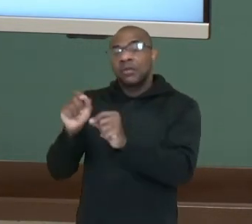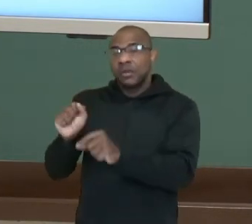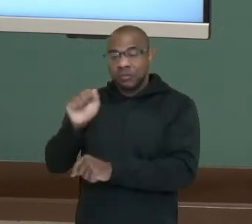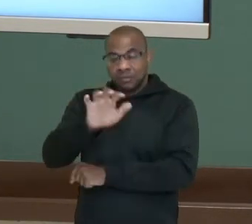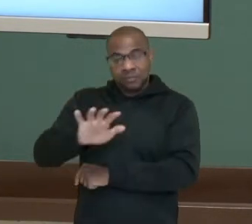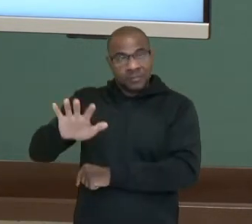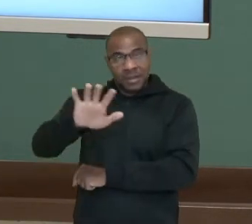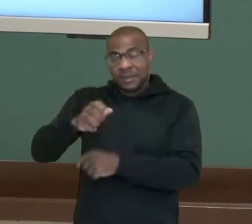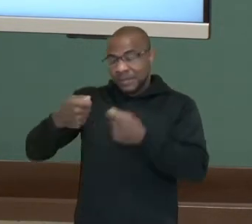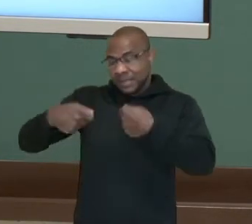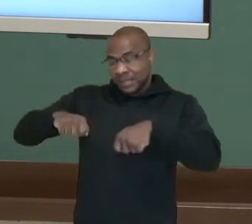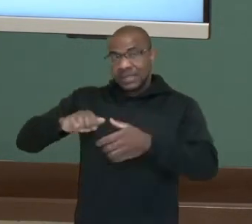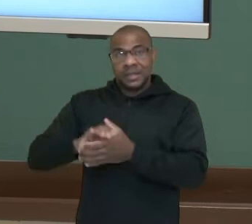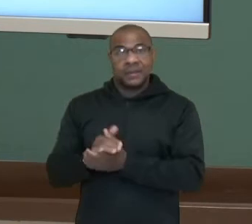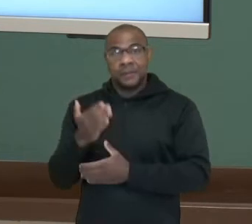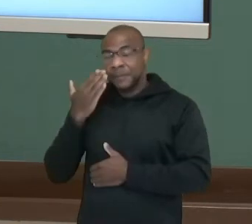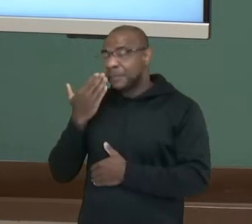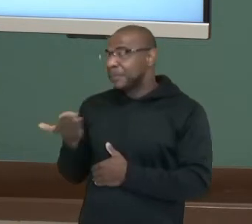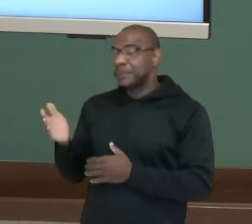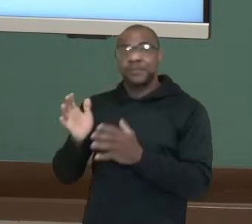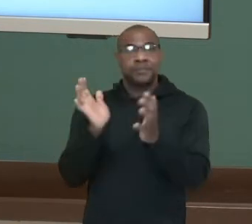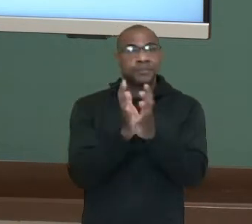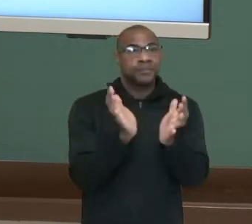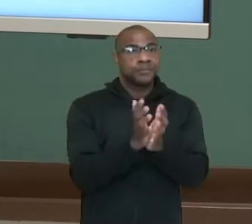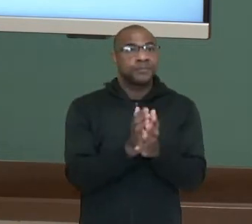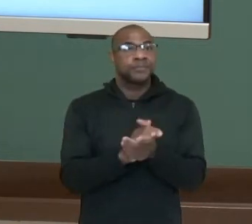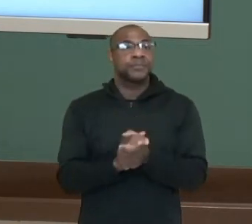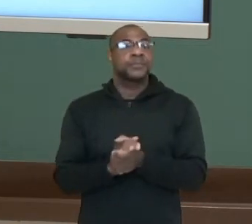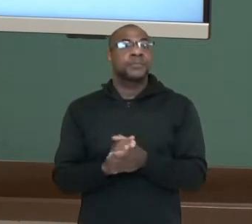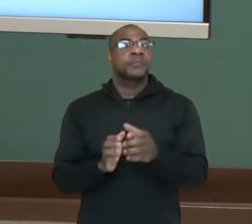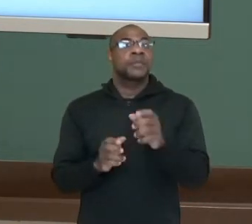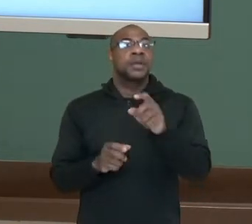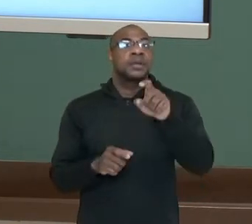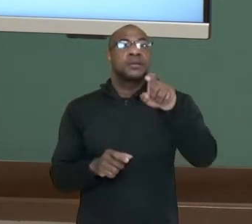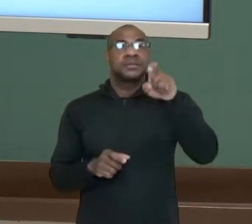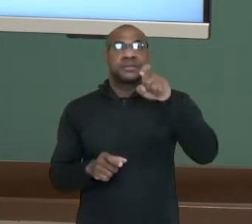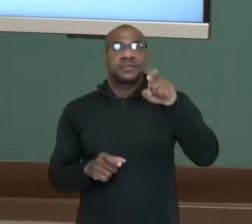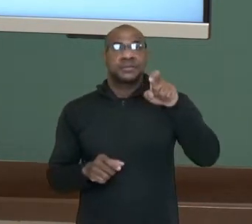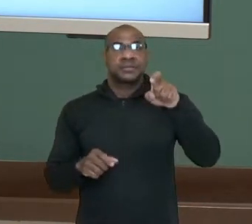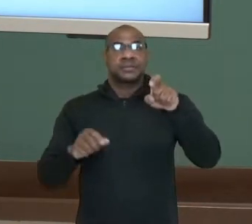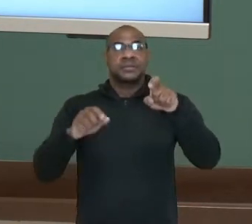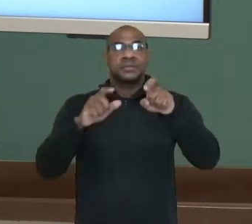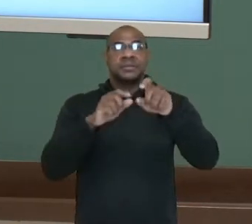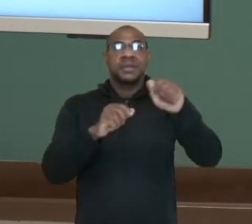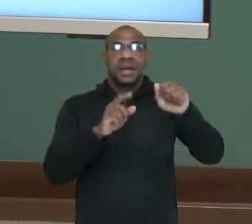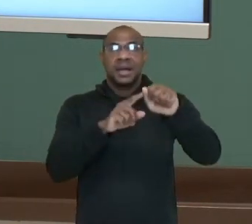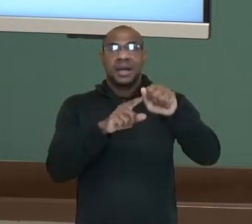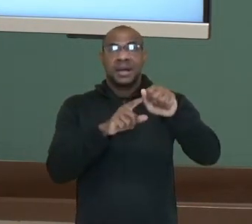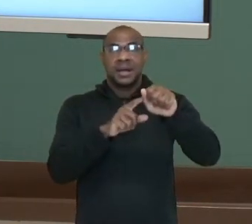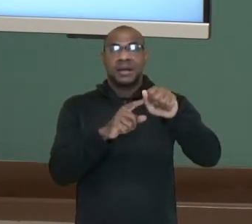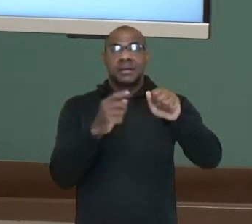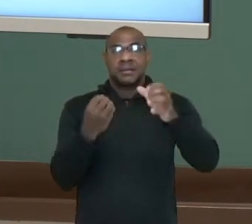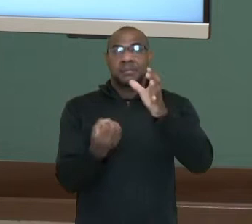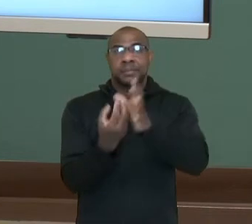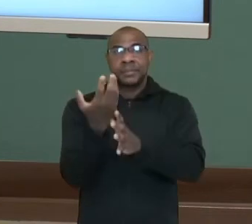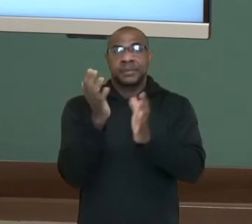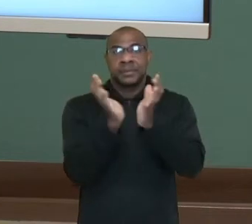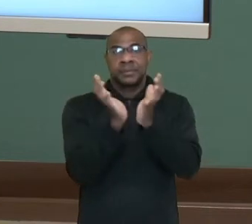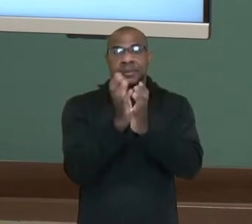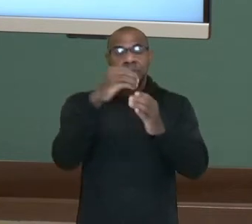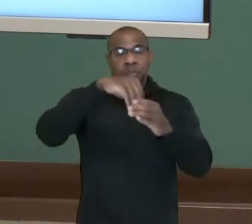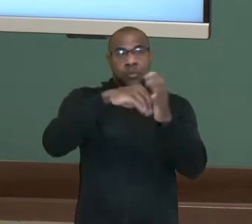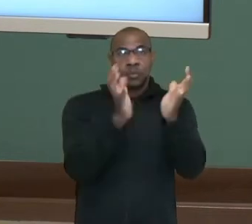área, certo? Conjunto X, lados, informações estão vindo do conjunto